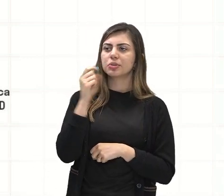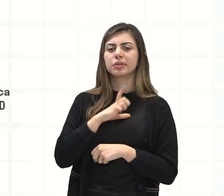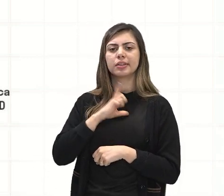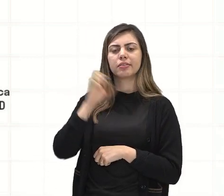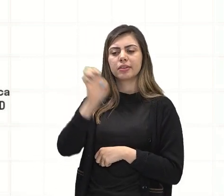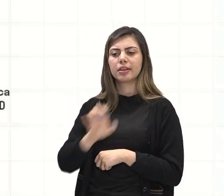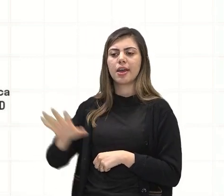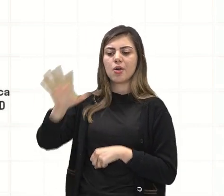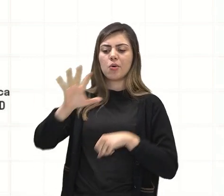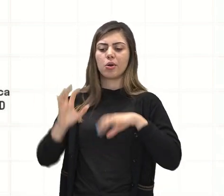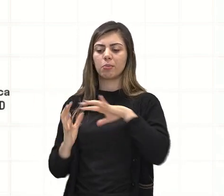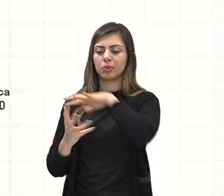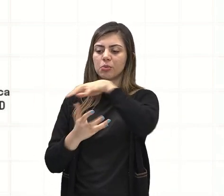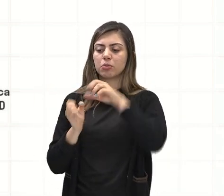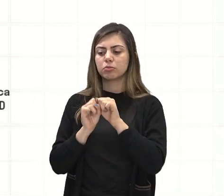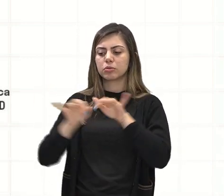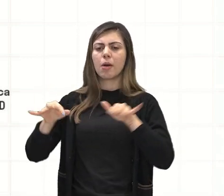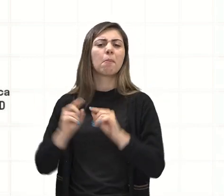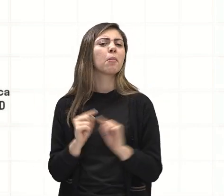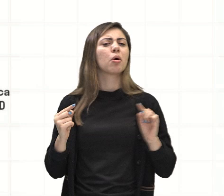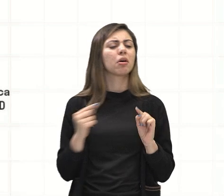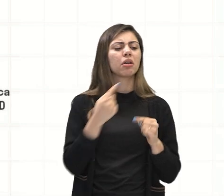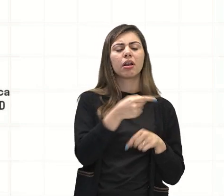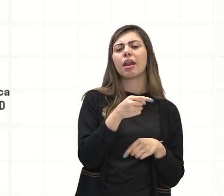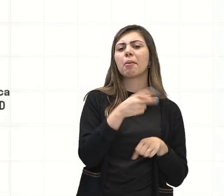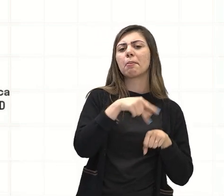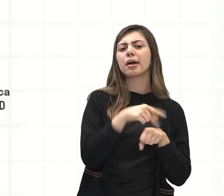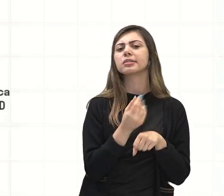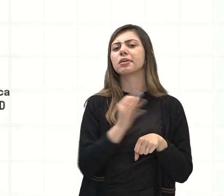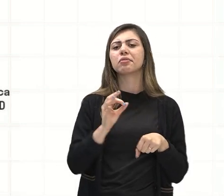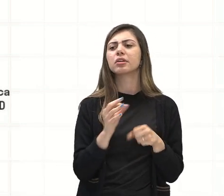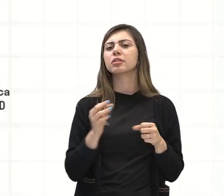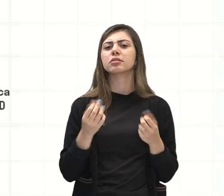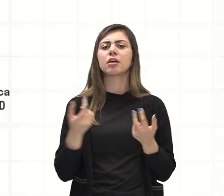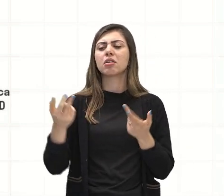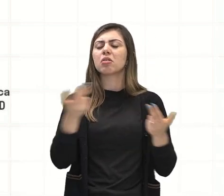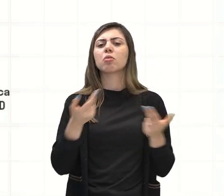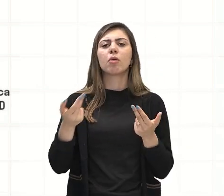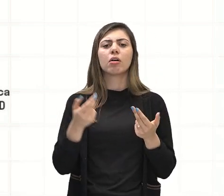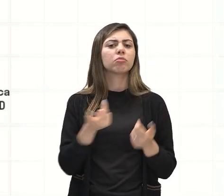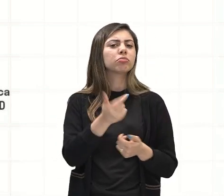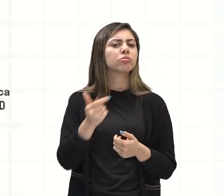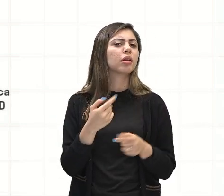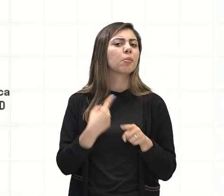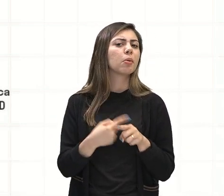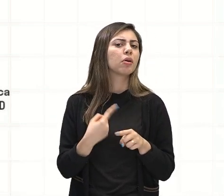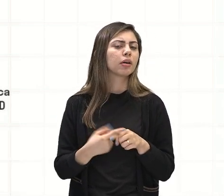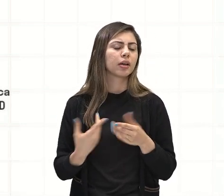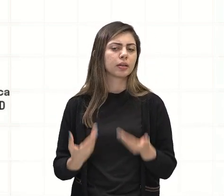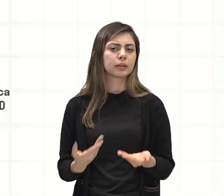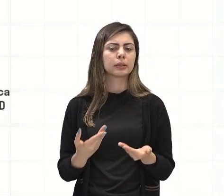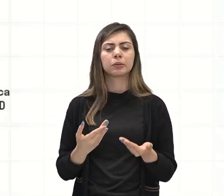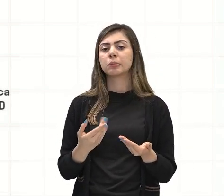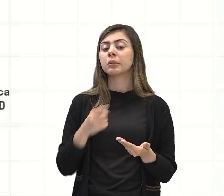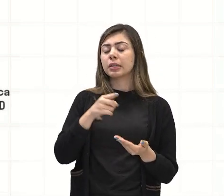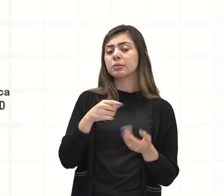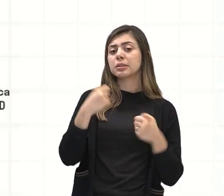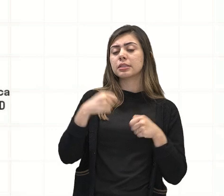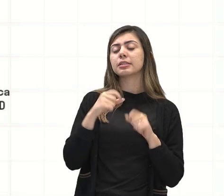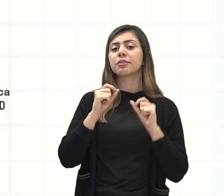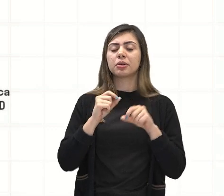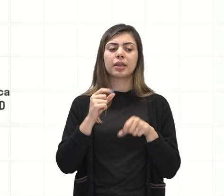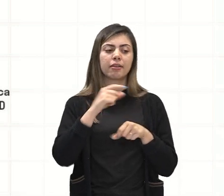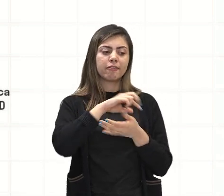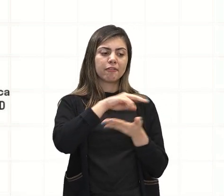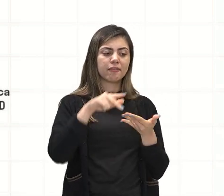para o mundo. Por que a França não pegou esse hype da industrialização, não embarcou nele, não aproveitou para mudar suas